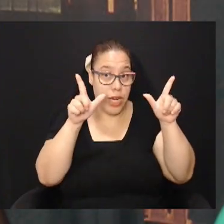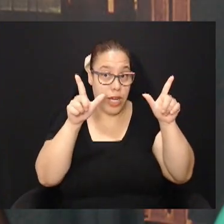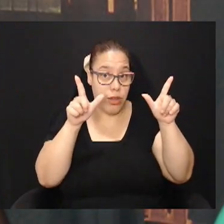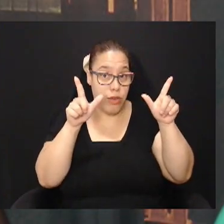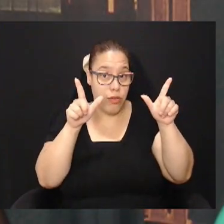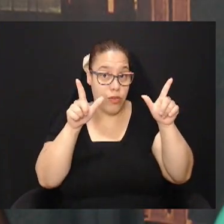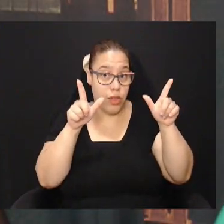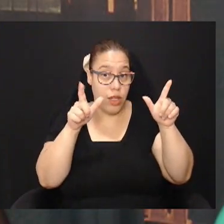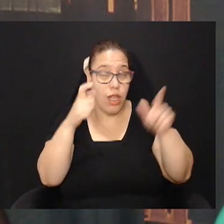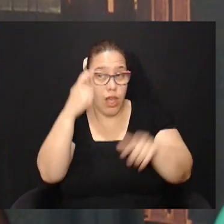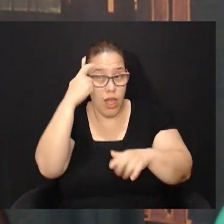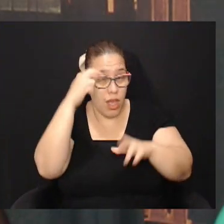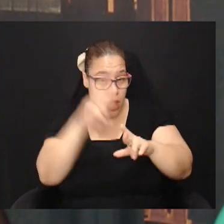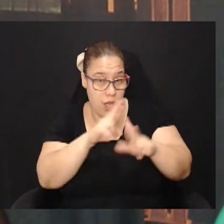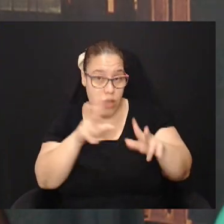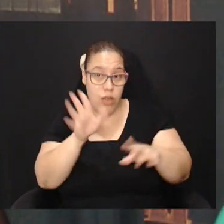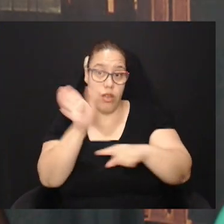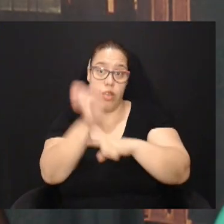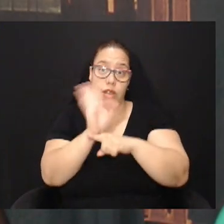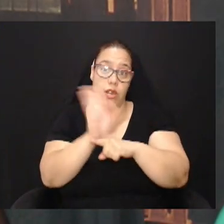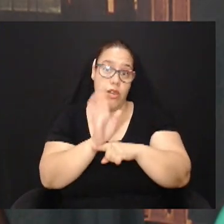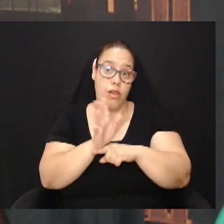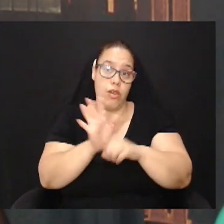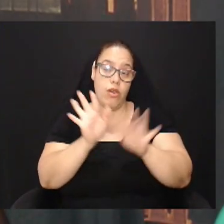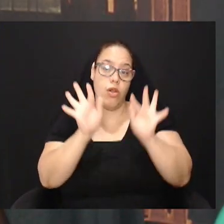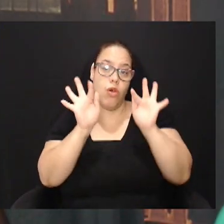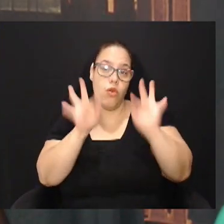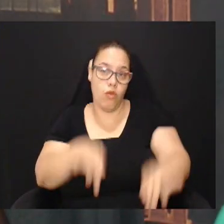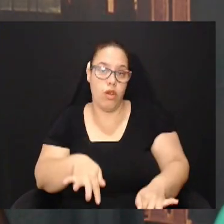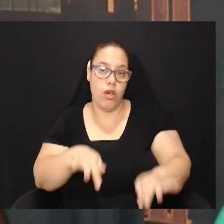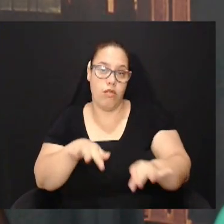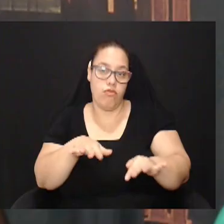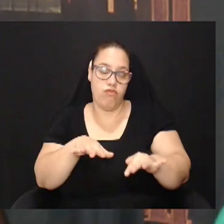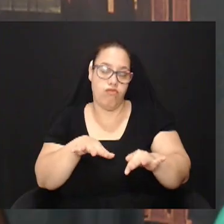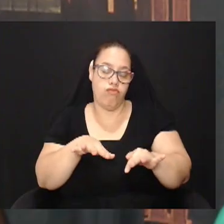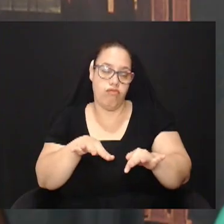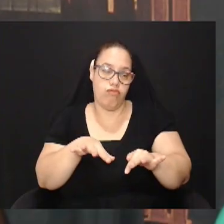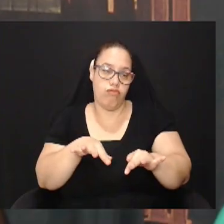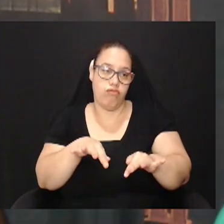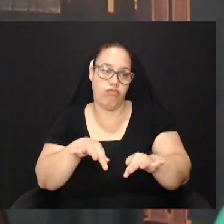diferente do que um filme que eu assisti no final do dia e